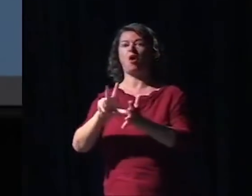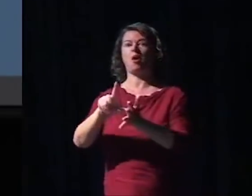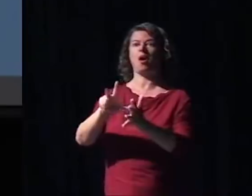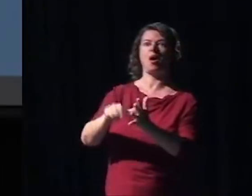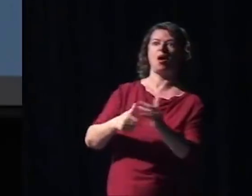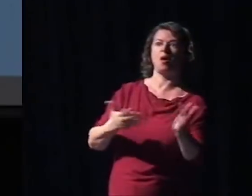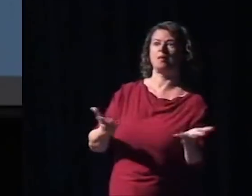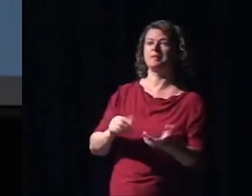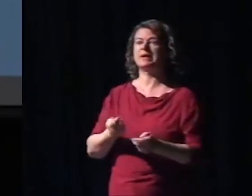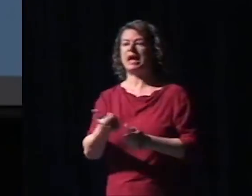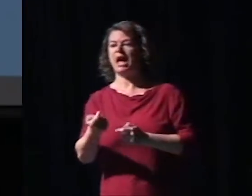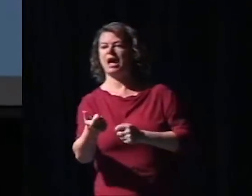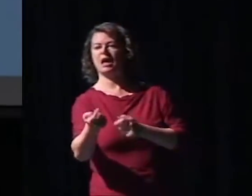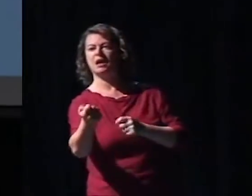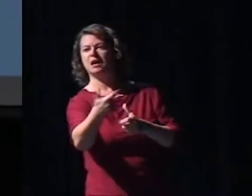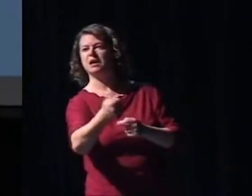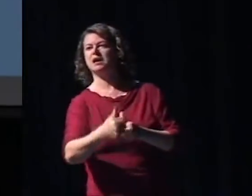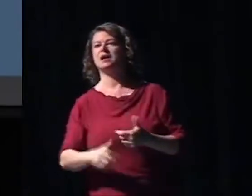você fraudou.